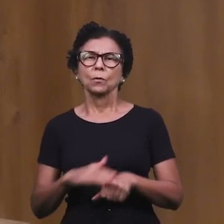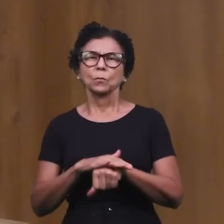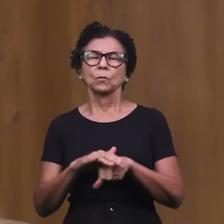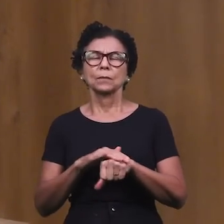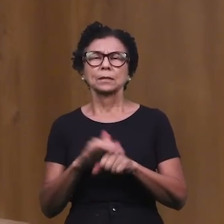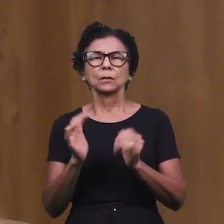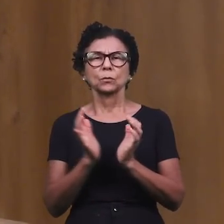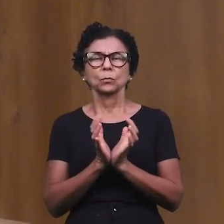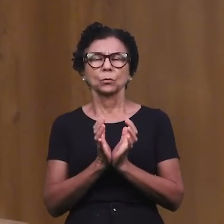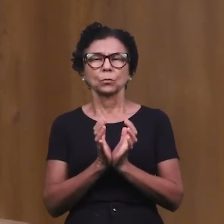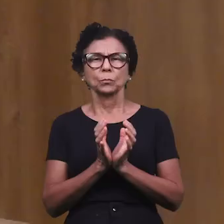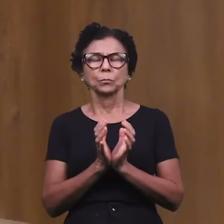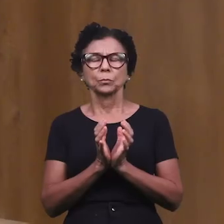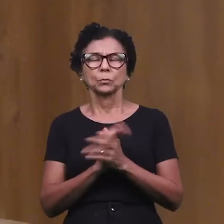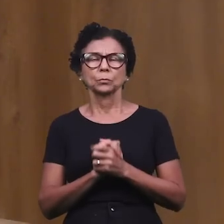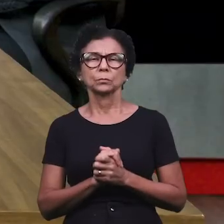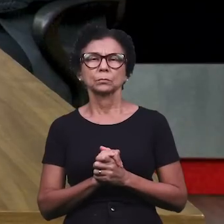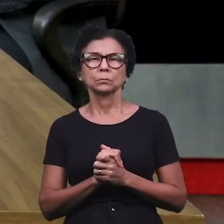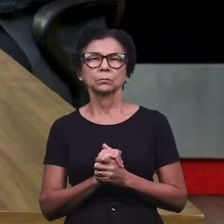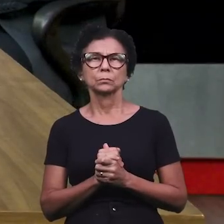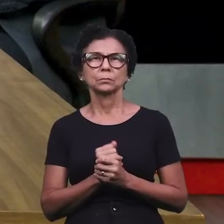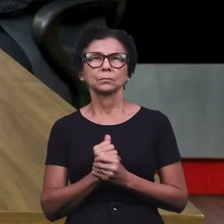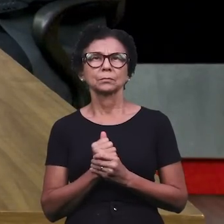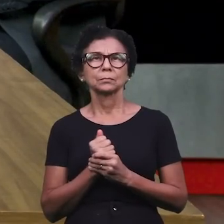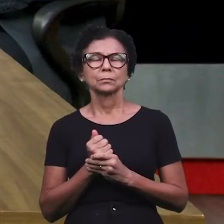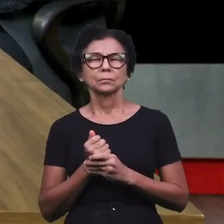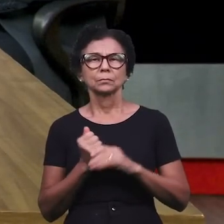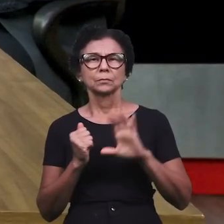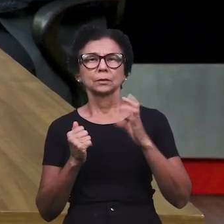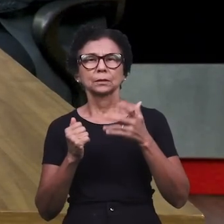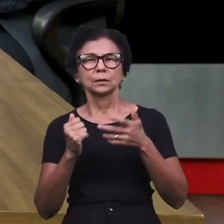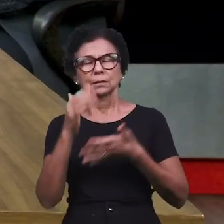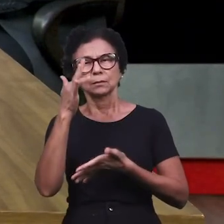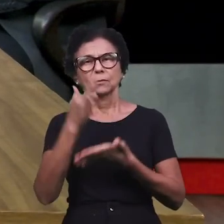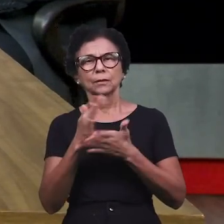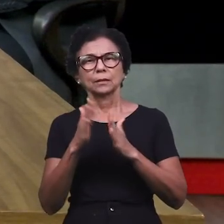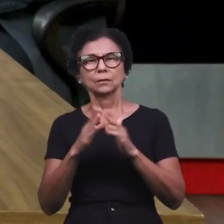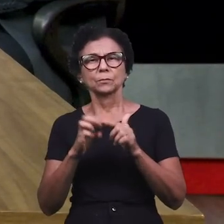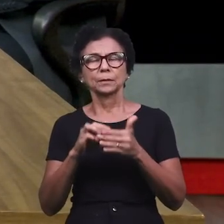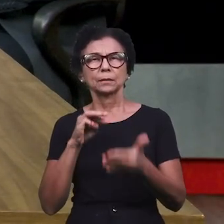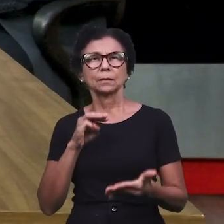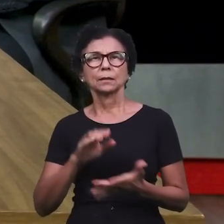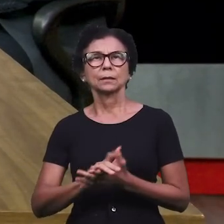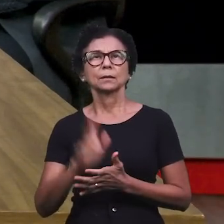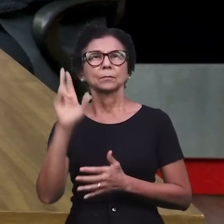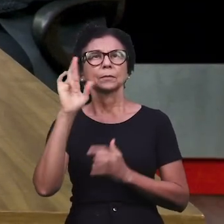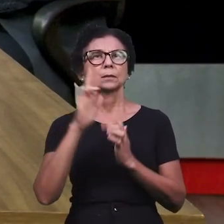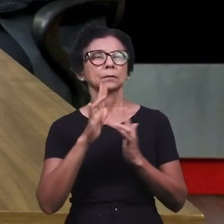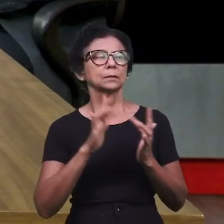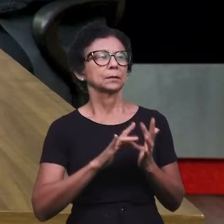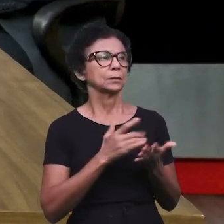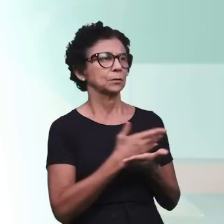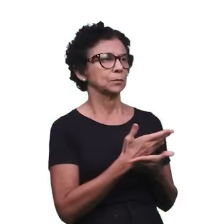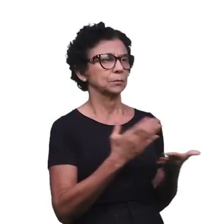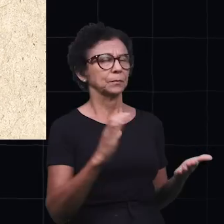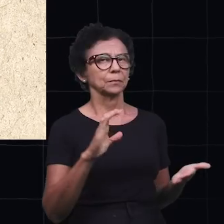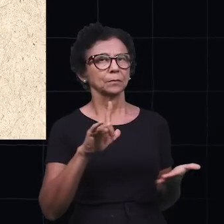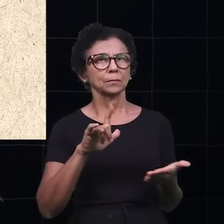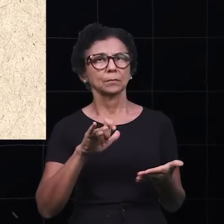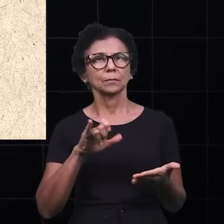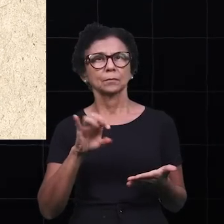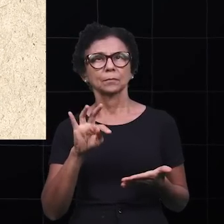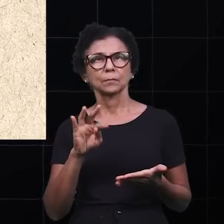Cristã Maranata. Está aqui hoje o professor Cleiton Vinícius, a paz do Senhor. Paz do Senhor, os irmãos. Muito bem, professor